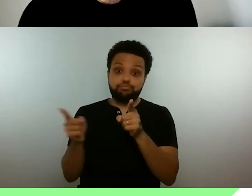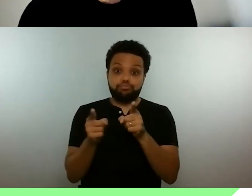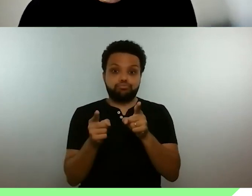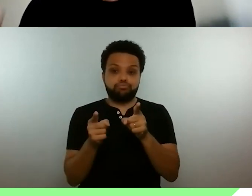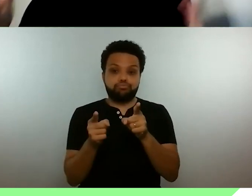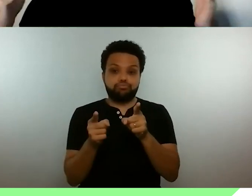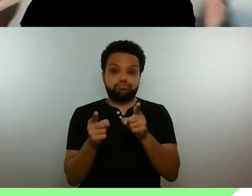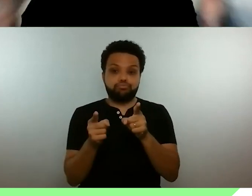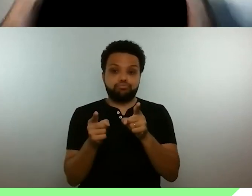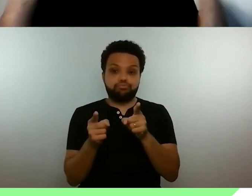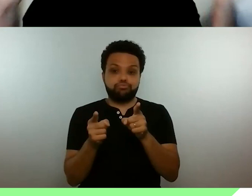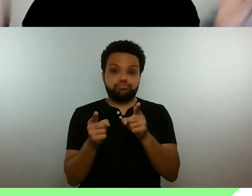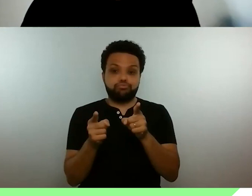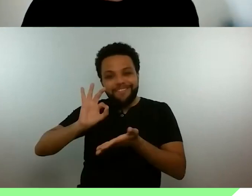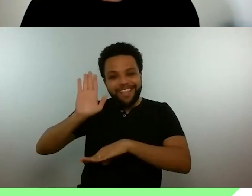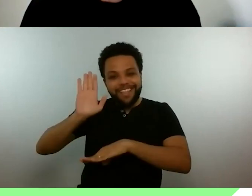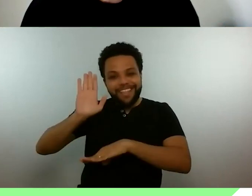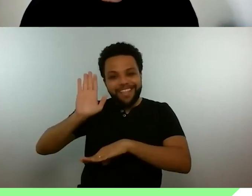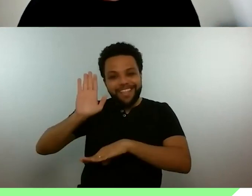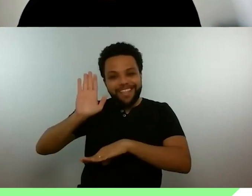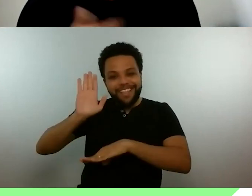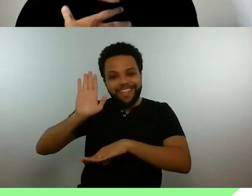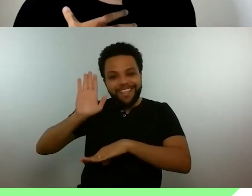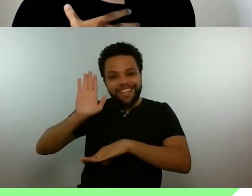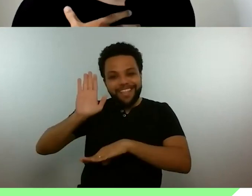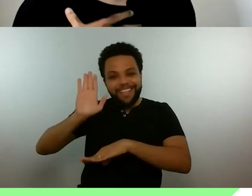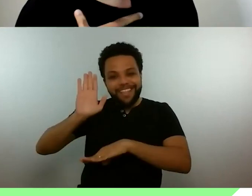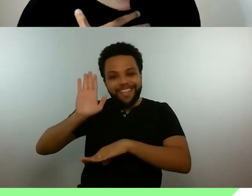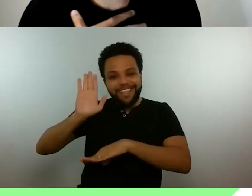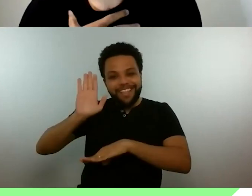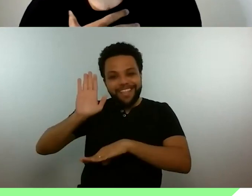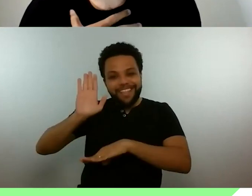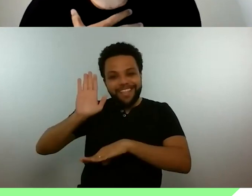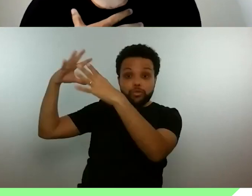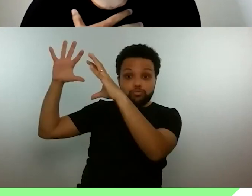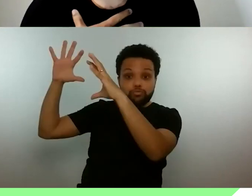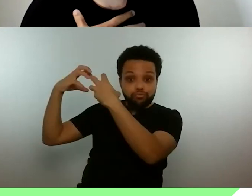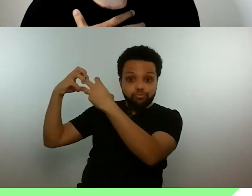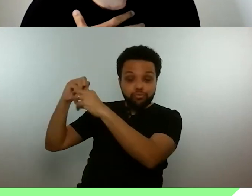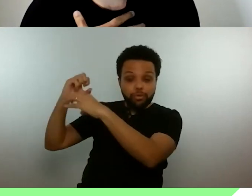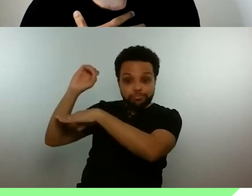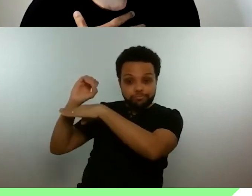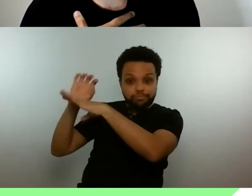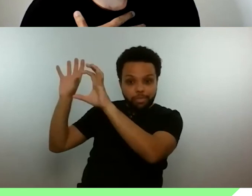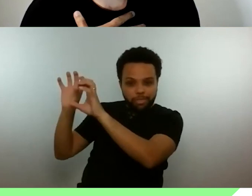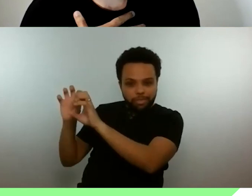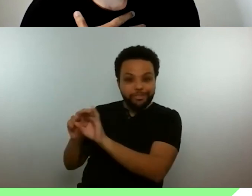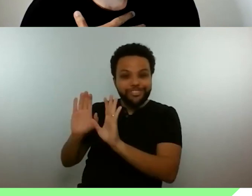café da tarde que já anoiteceu, né? Mudou até a luz aqui. Esses exemplos são incríveis e você abordou